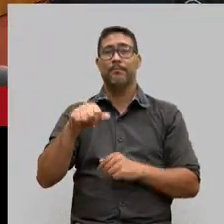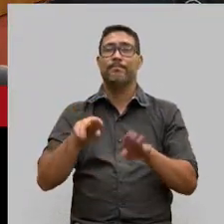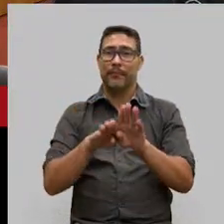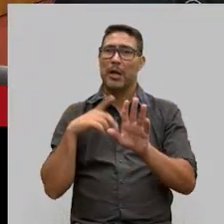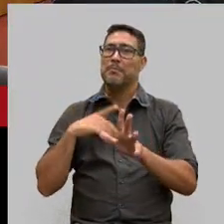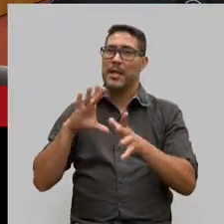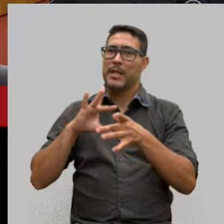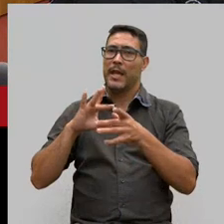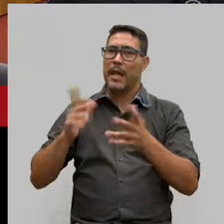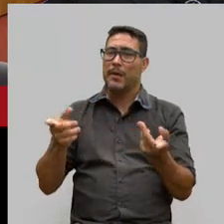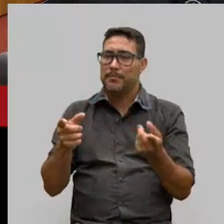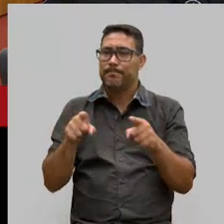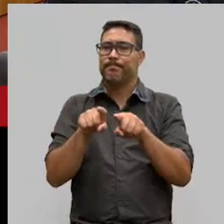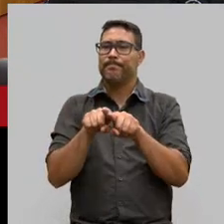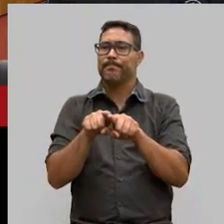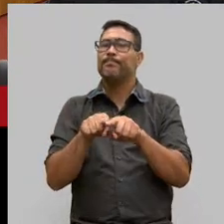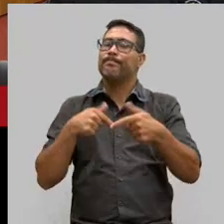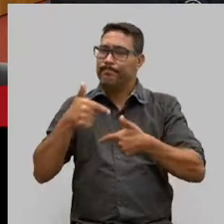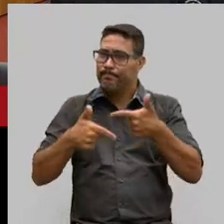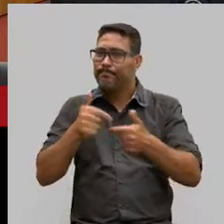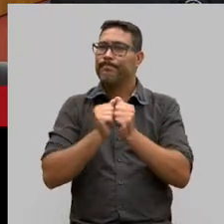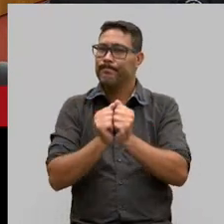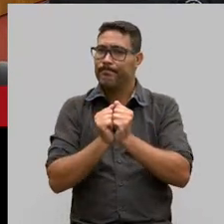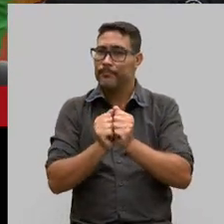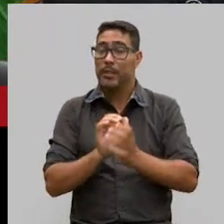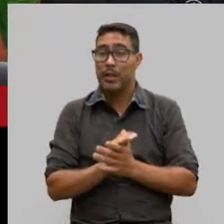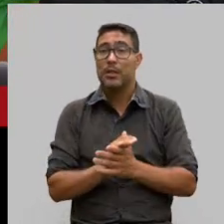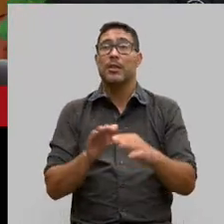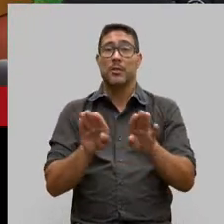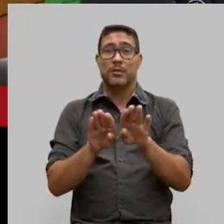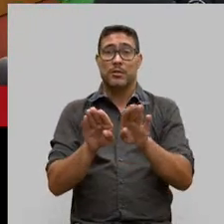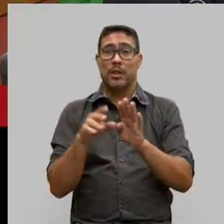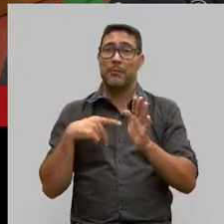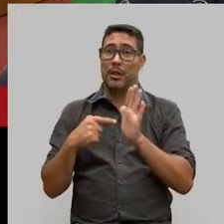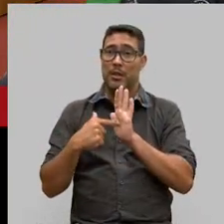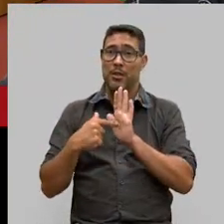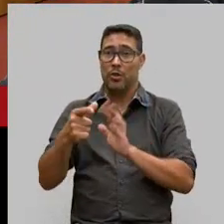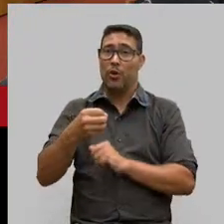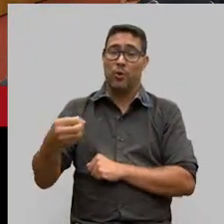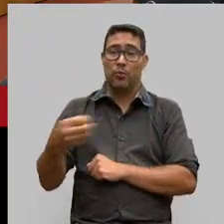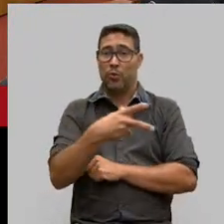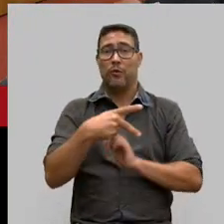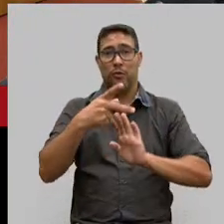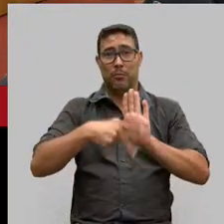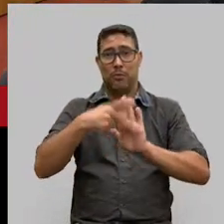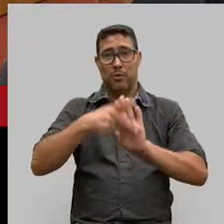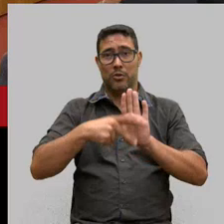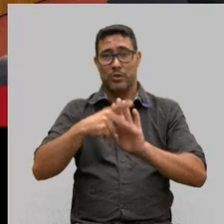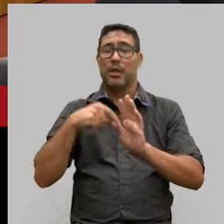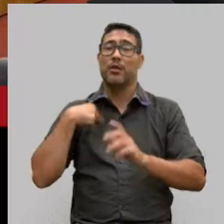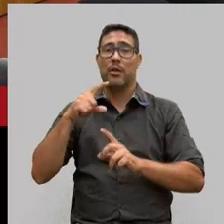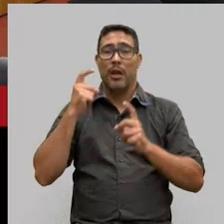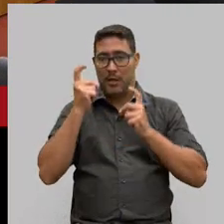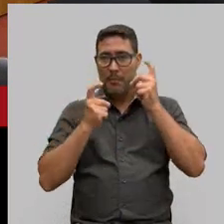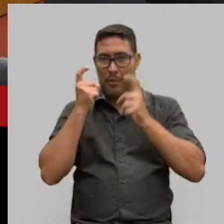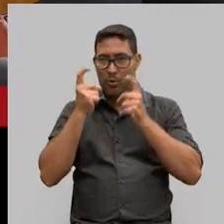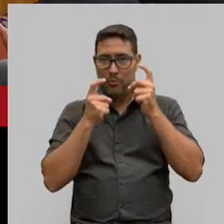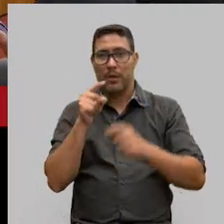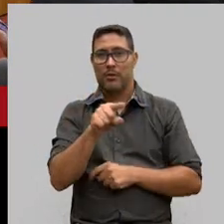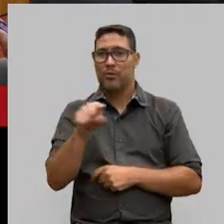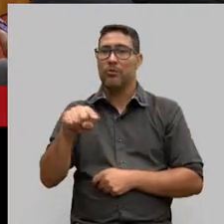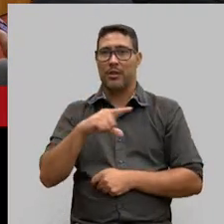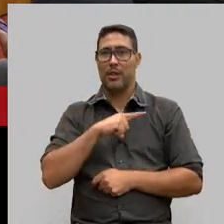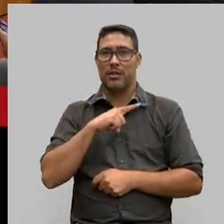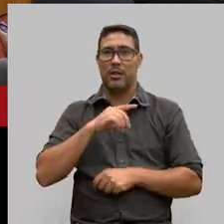luta dizer Ana Paulo que nós apresentamos também um novo projeto que é justamente na linha da preocupação que você traz que